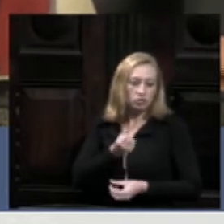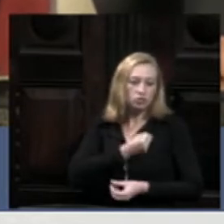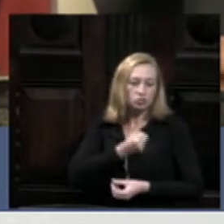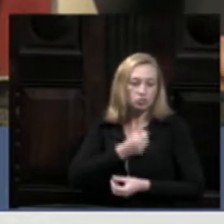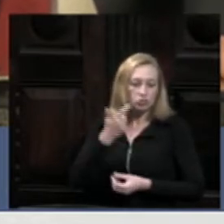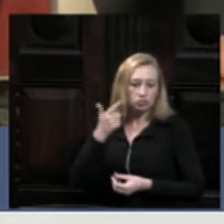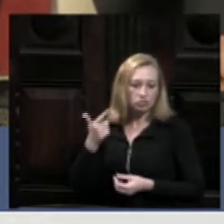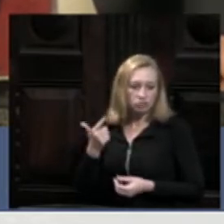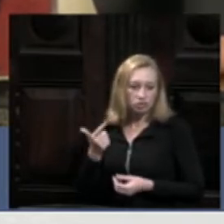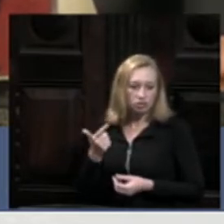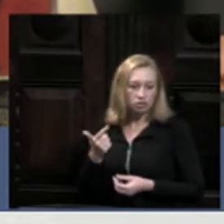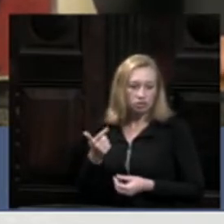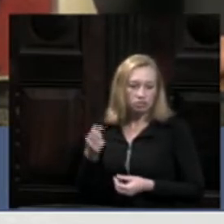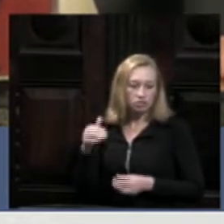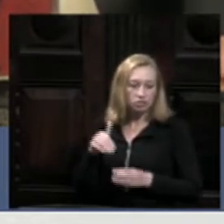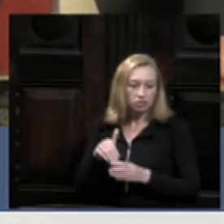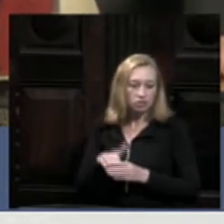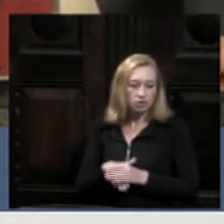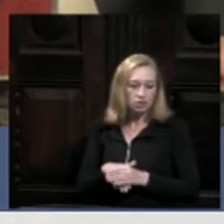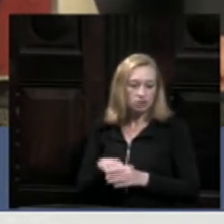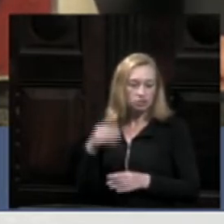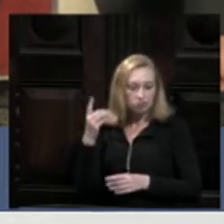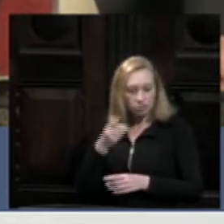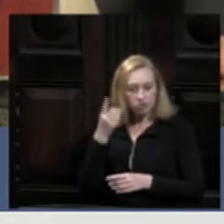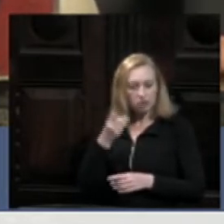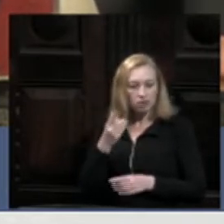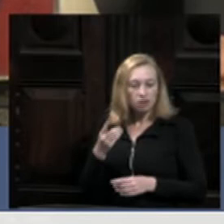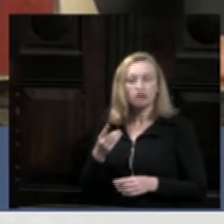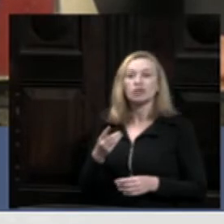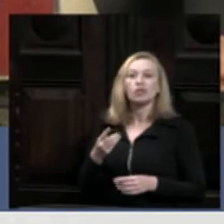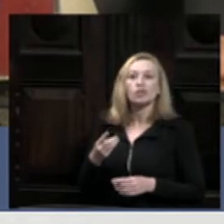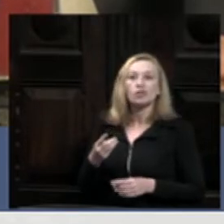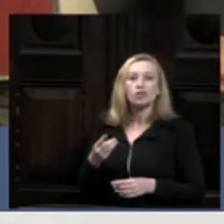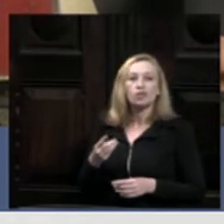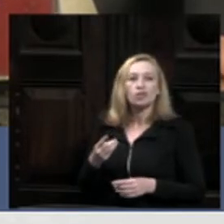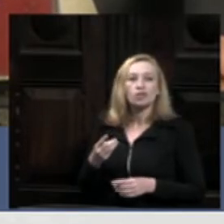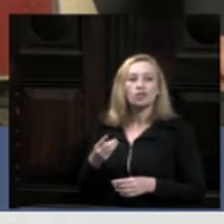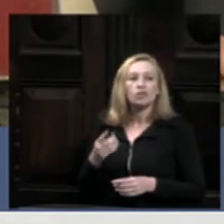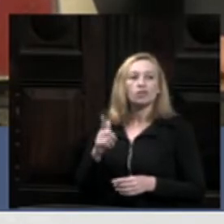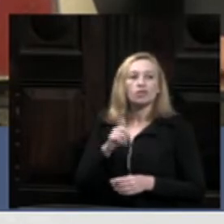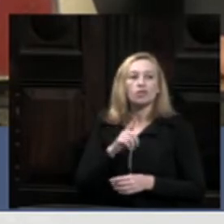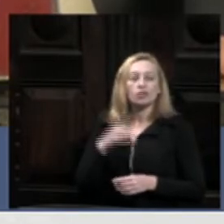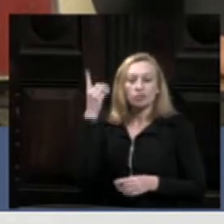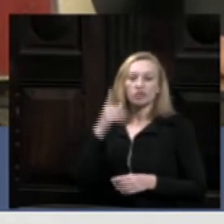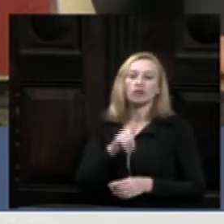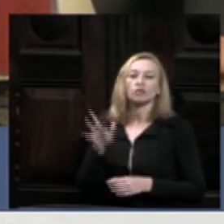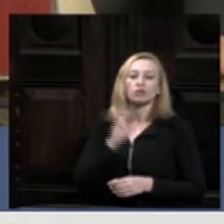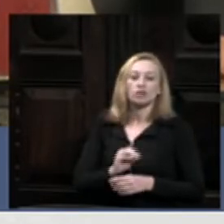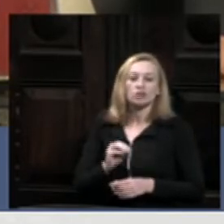deliberação. Em primeira discussão, projeto de lei 2578 de 2013, de autoria do deputado Nilton Salomão. Em